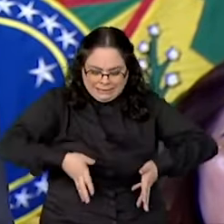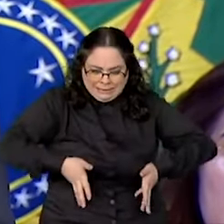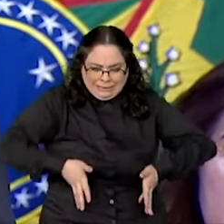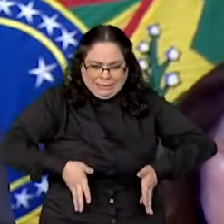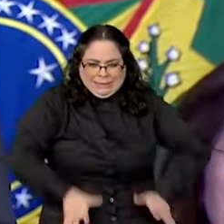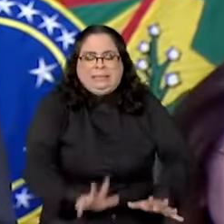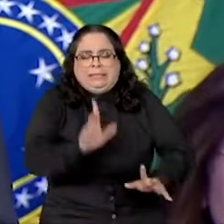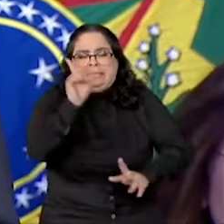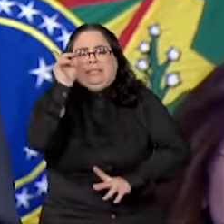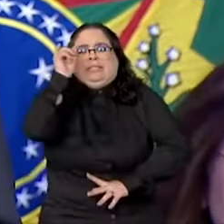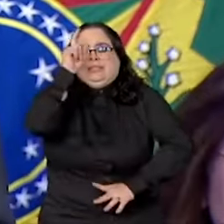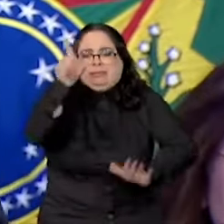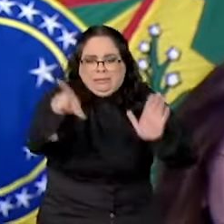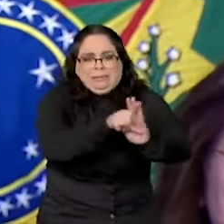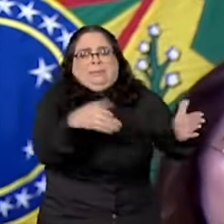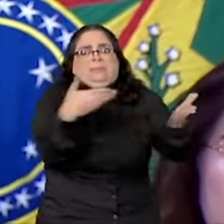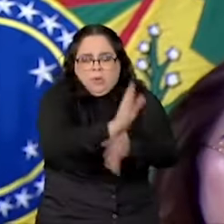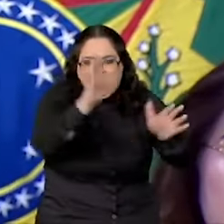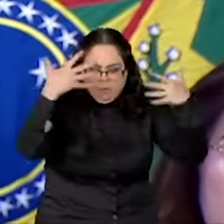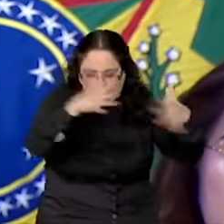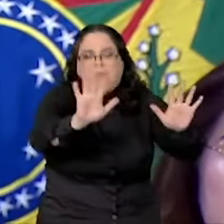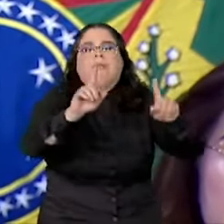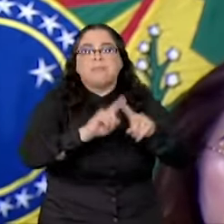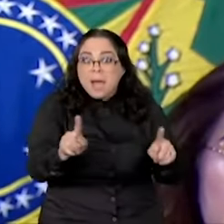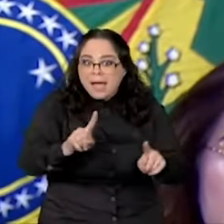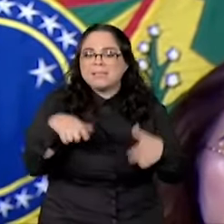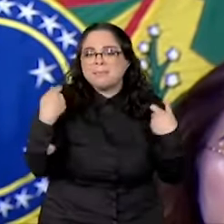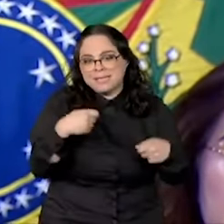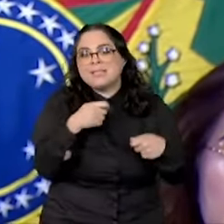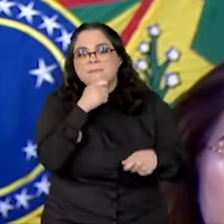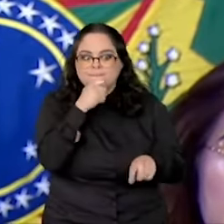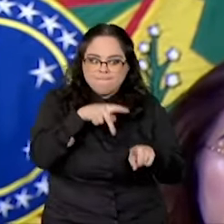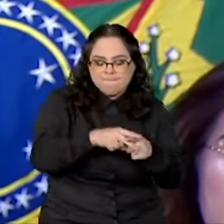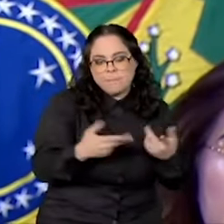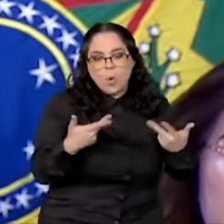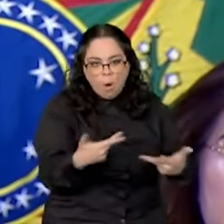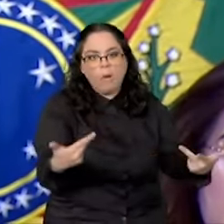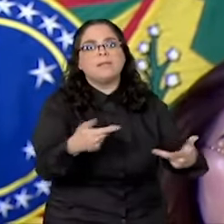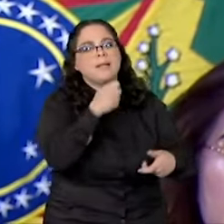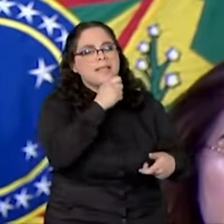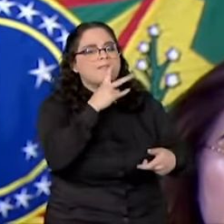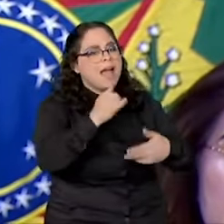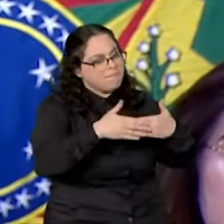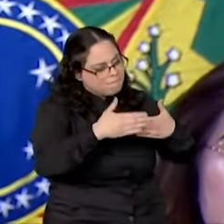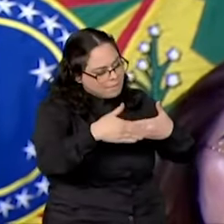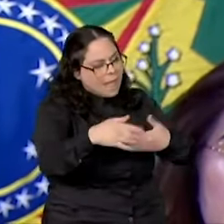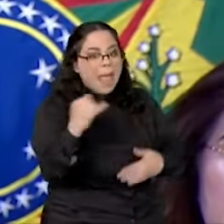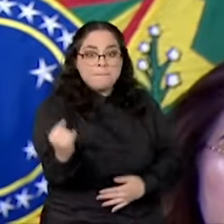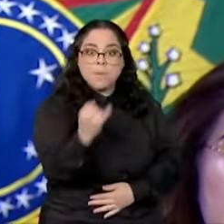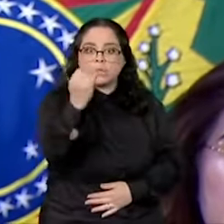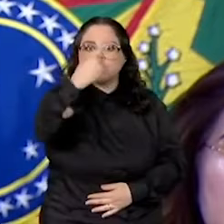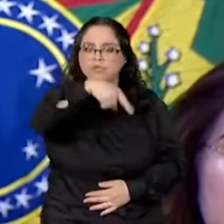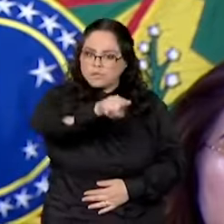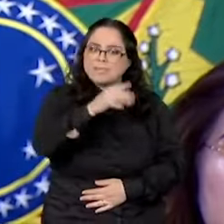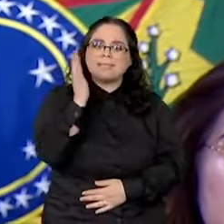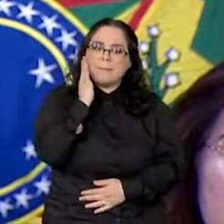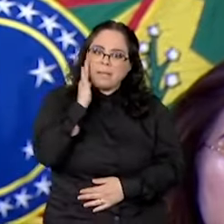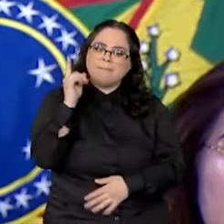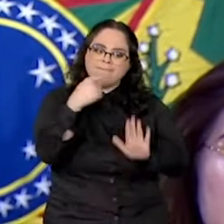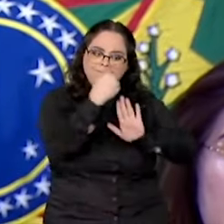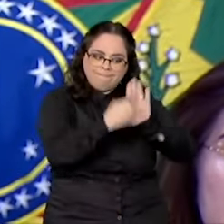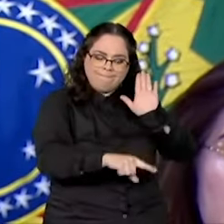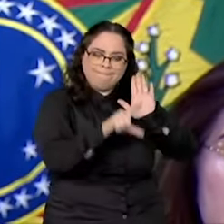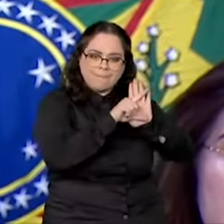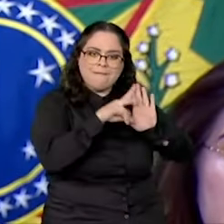difícil, sabe? E ainda nós temos que fazer coisas para corrigir, sabe? É importante vocês saberem, tem coisa que nós vamos ter